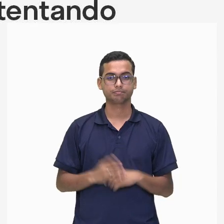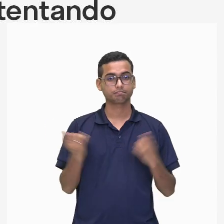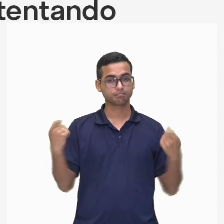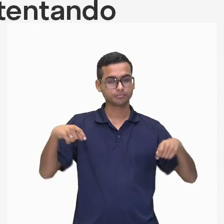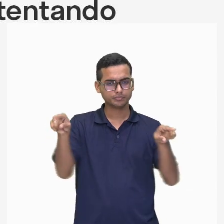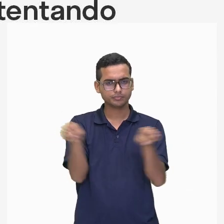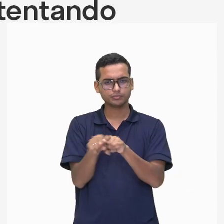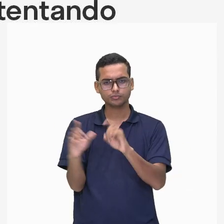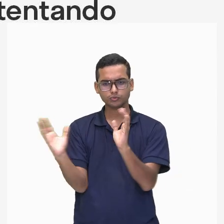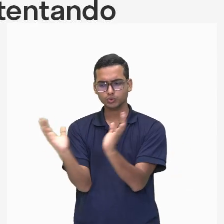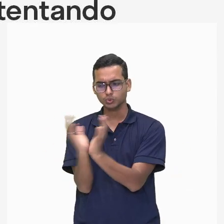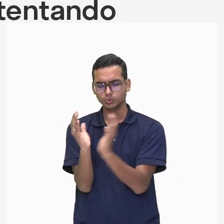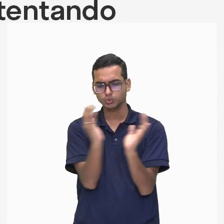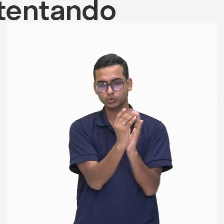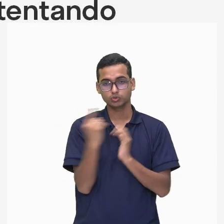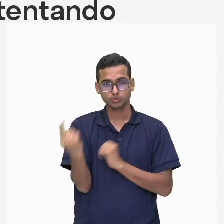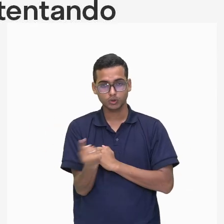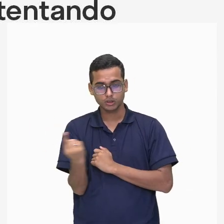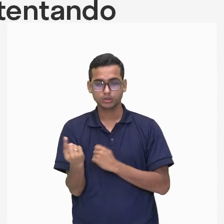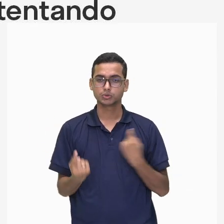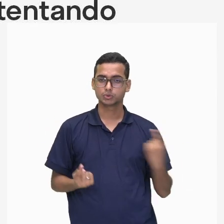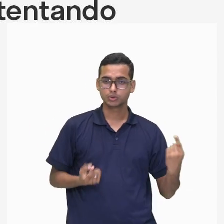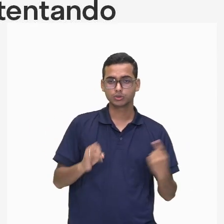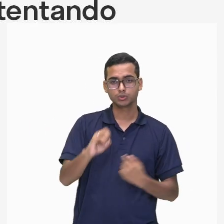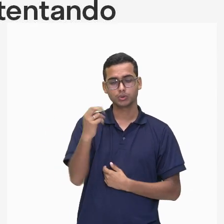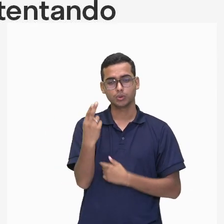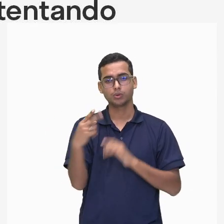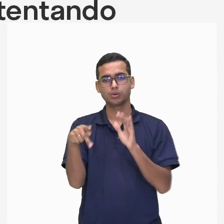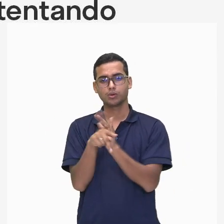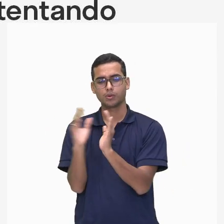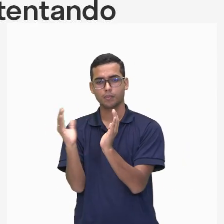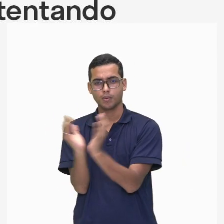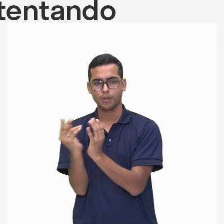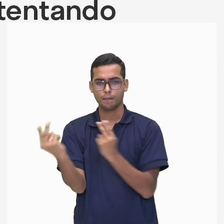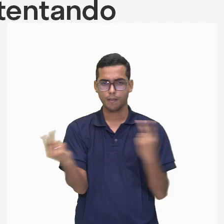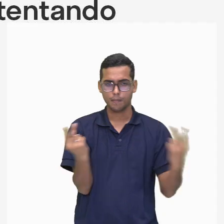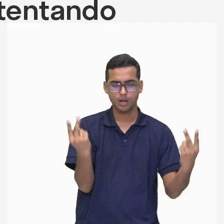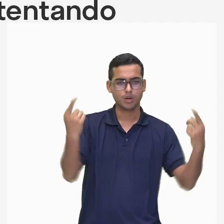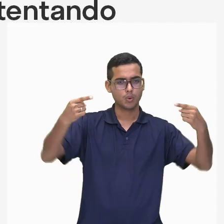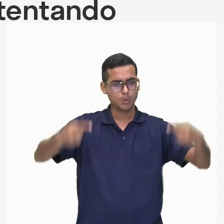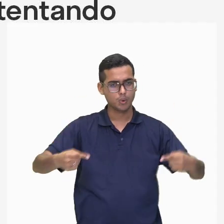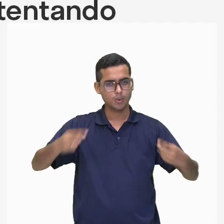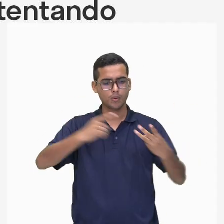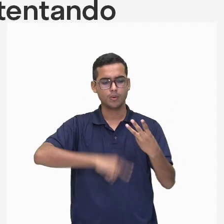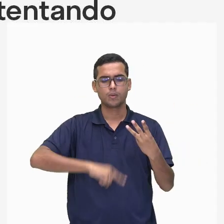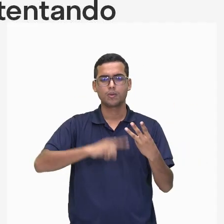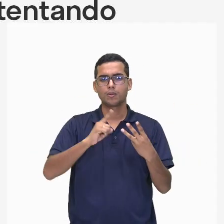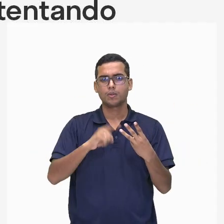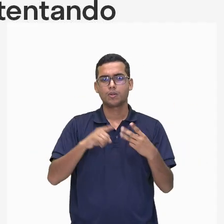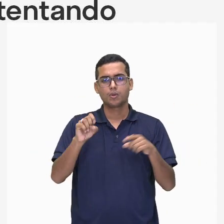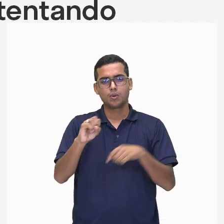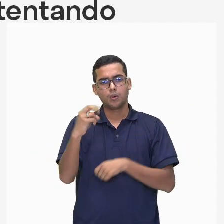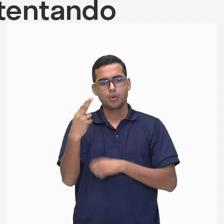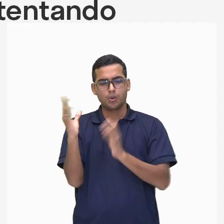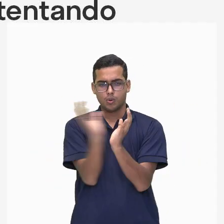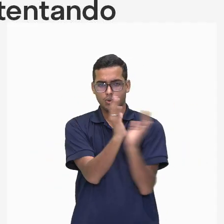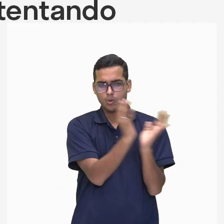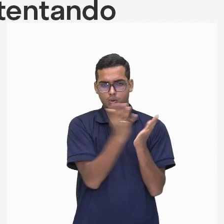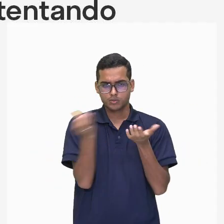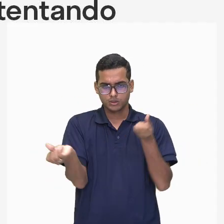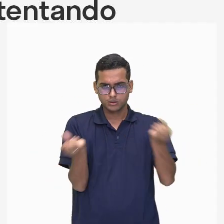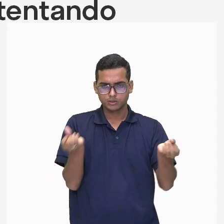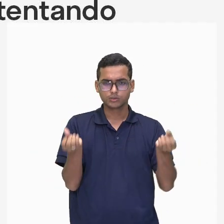individual, 1 contra 1, em dupla, 2 contra 2, ou em equipe,